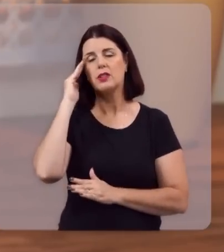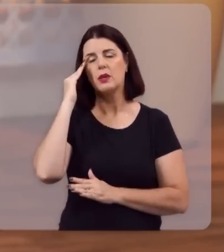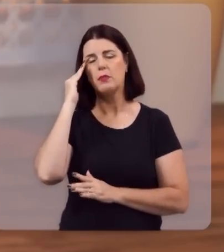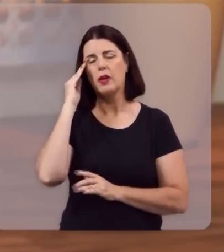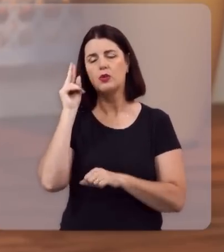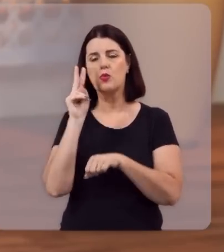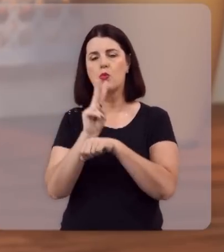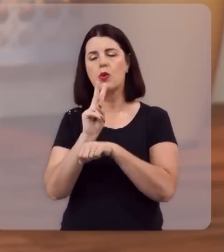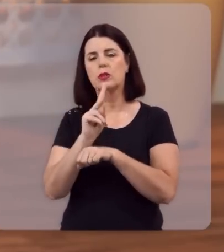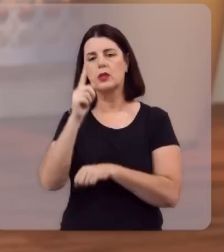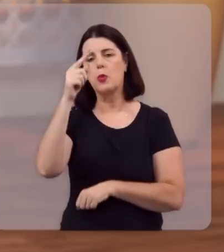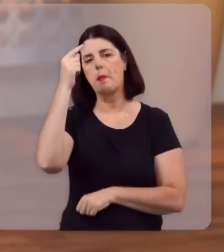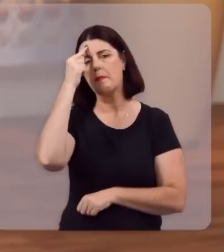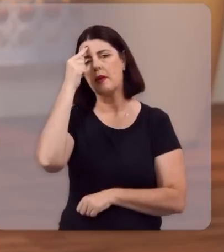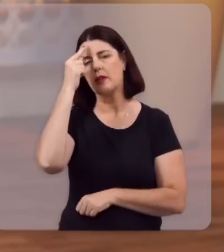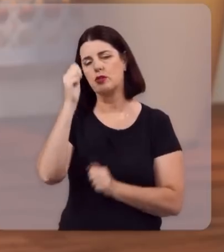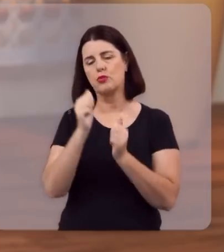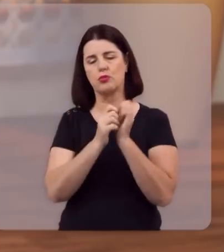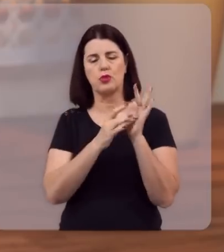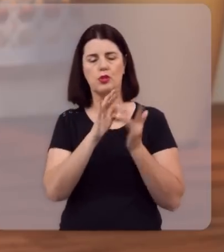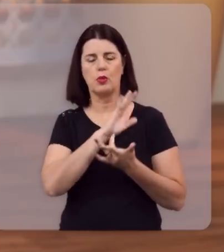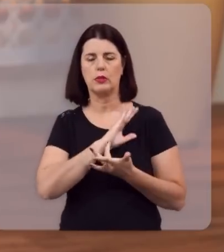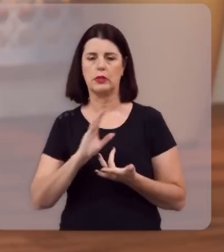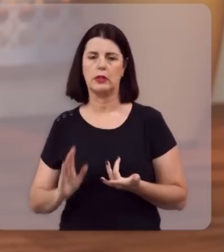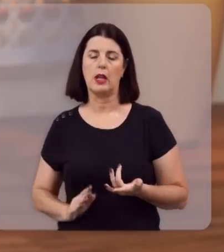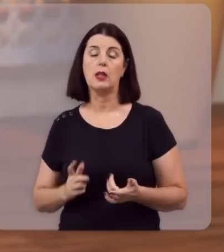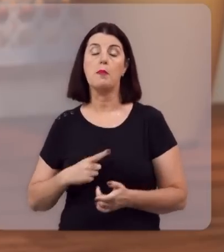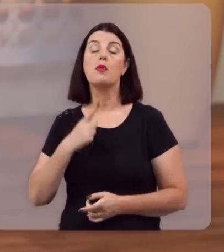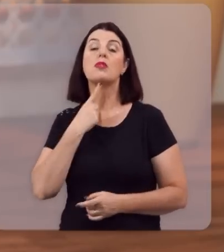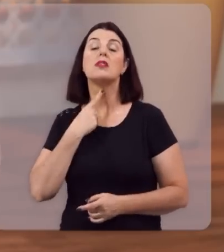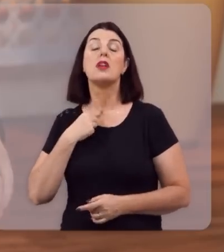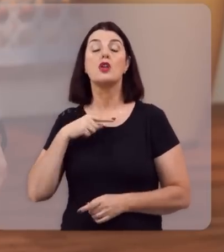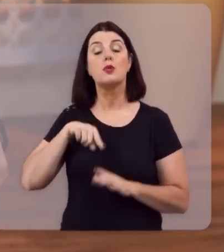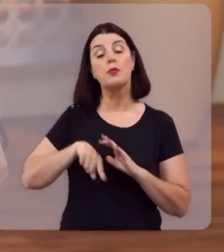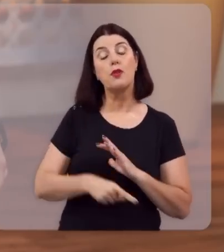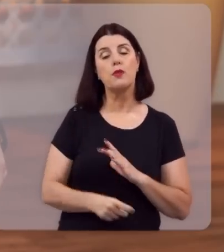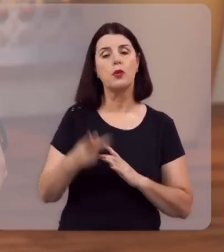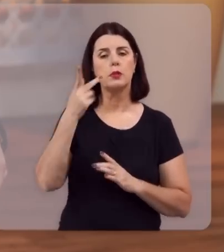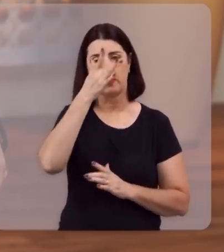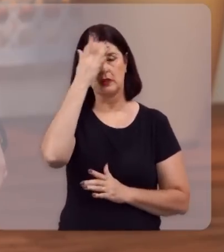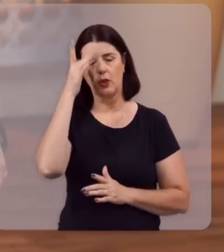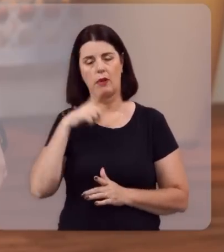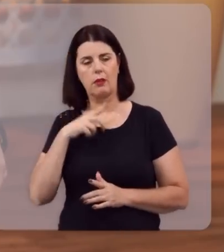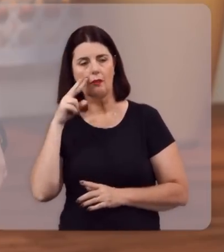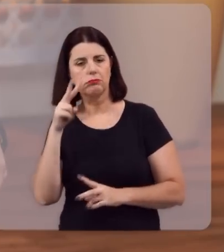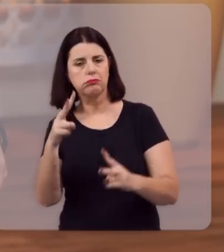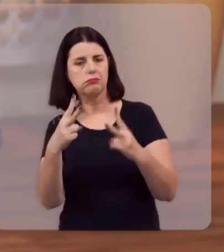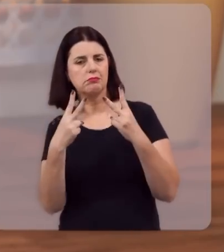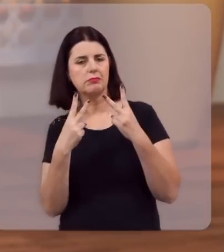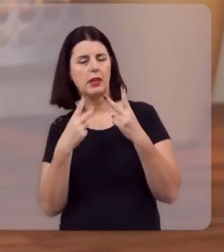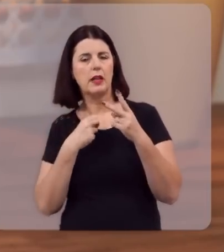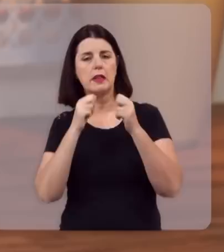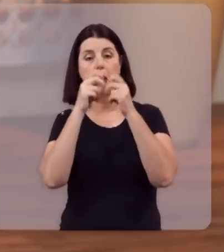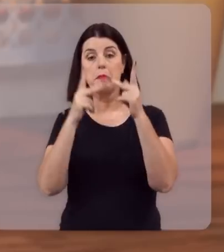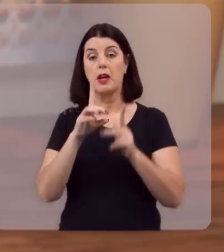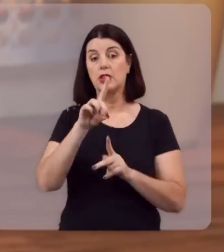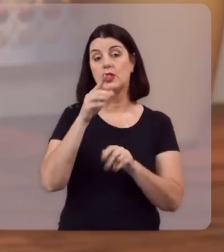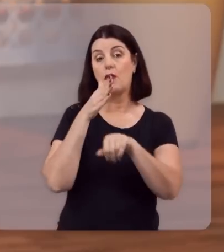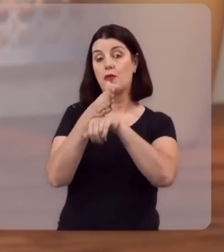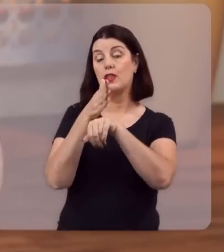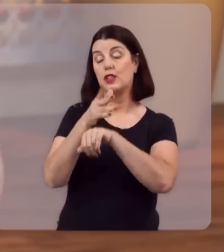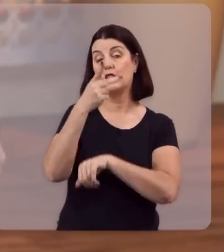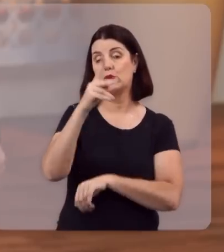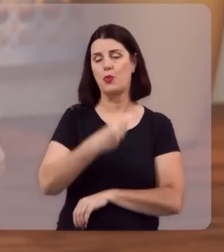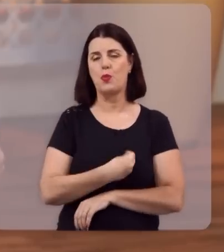guarde as vossas mentes em Cristo Jesus Esse é o meu desejo profundo para quem está nos assistindo que a paz de Deus